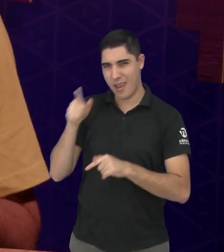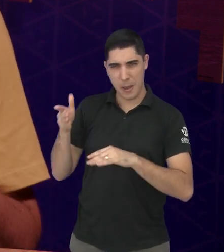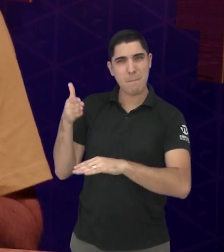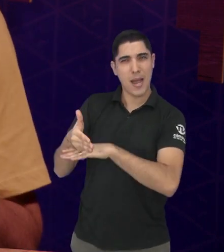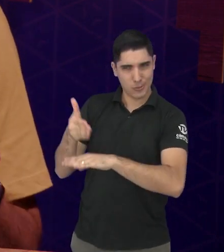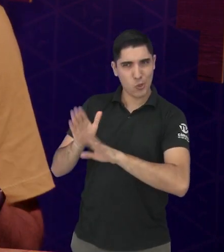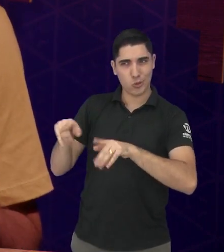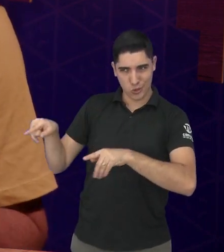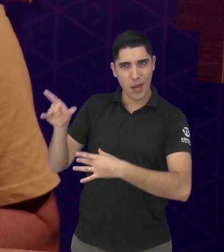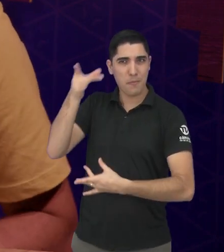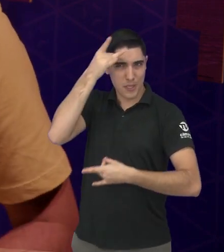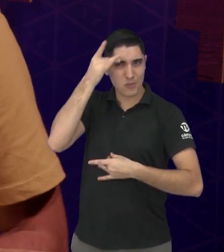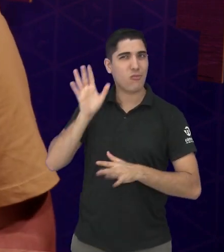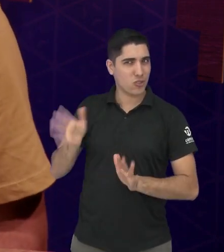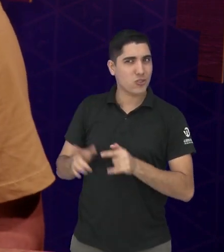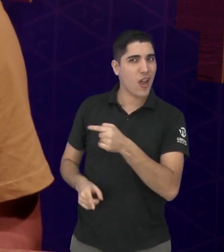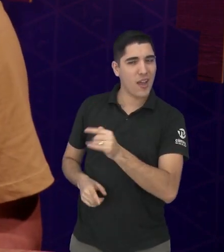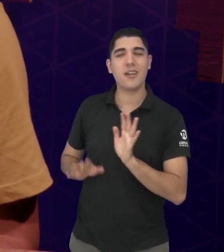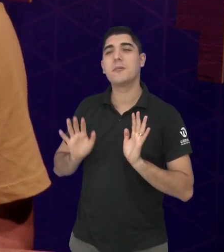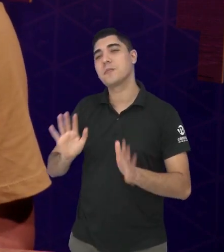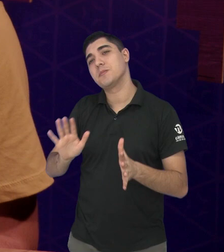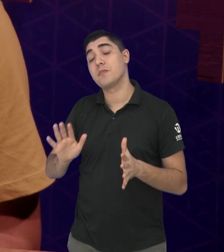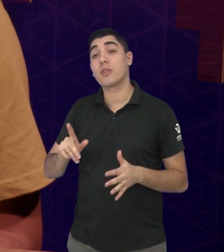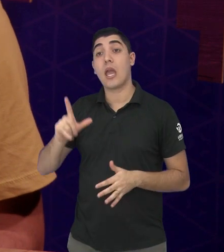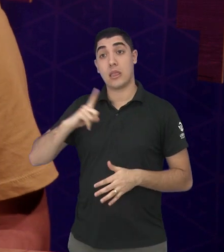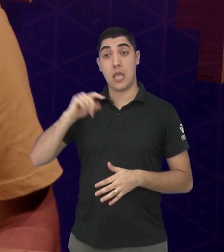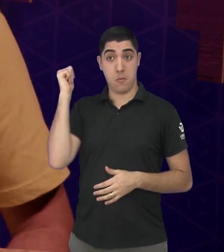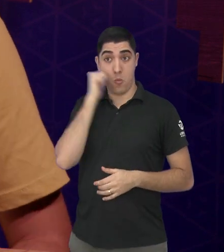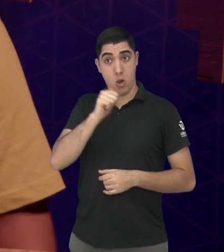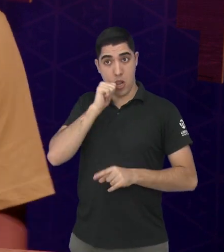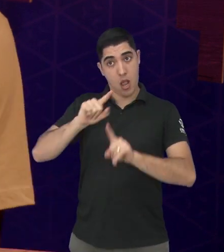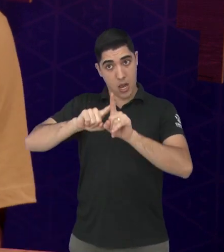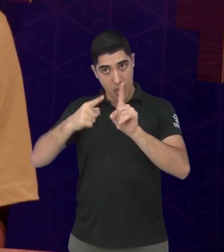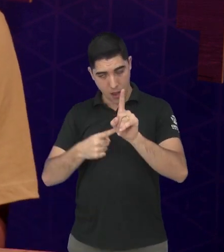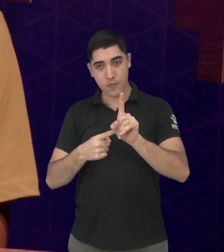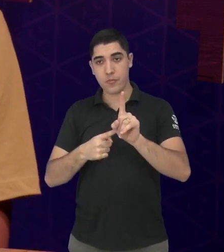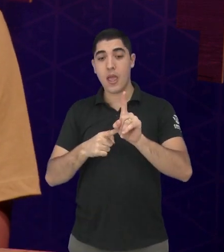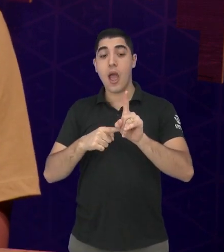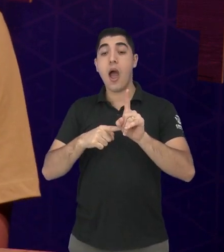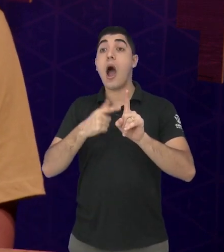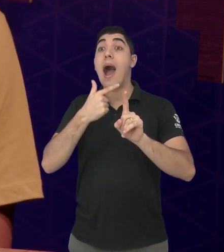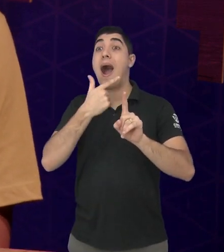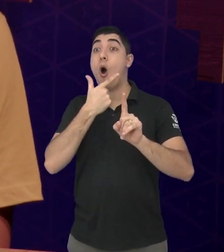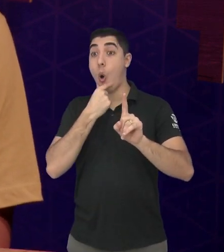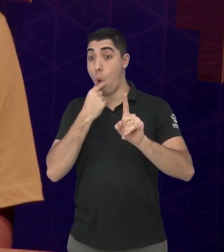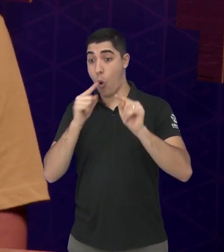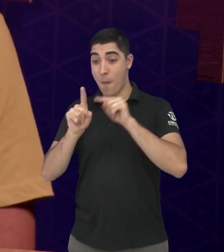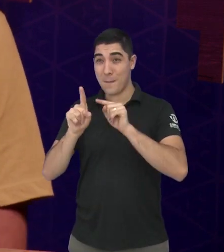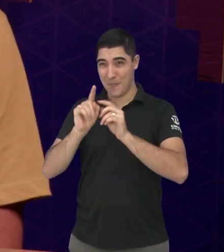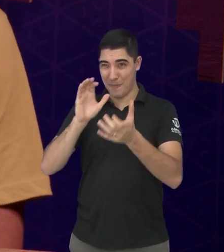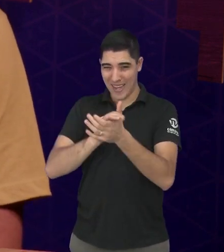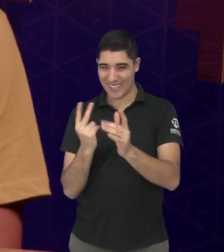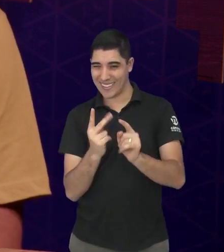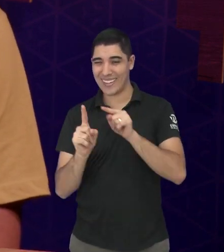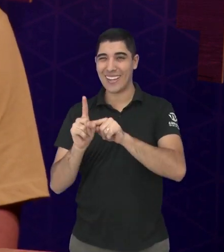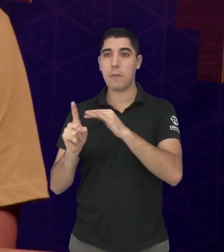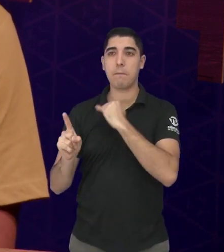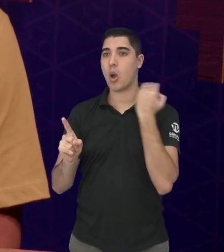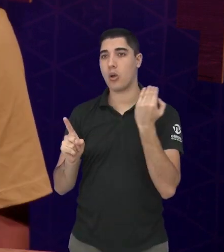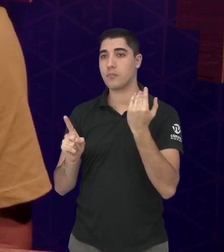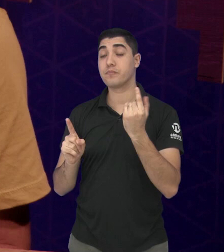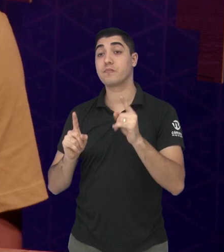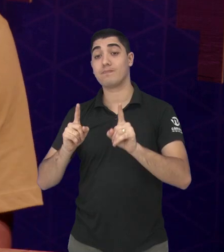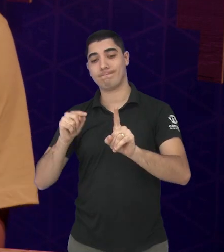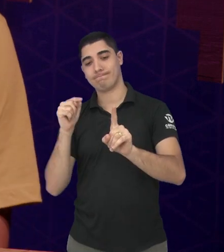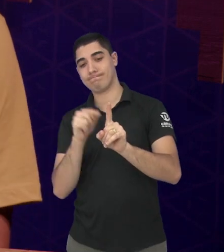Acho que é o primeiro da segunda temporada. A mulher tá grávida e o marido dela morre. E aí ela